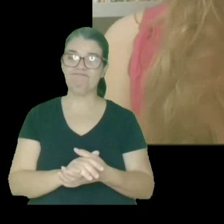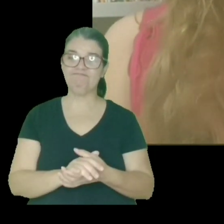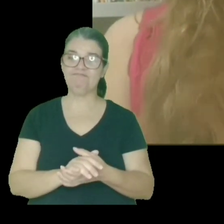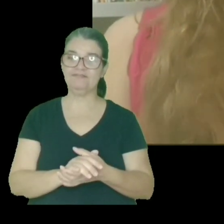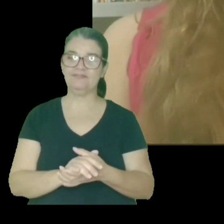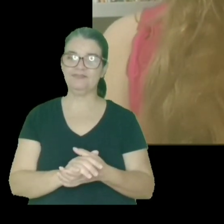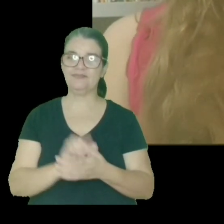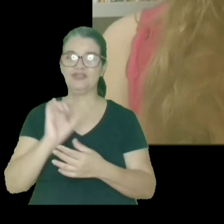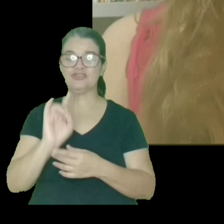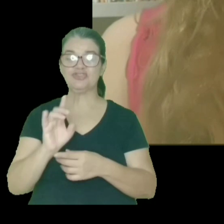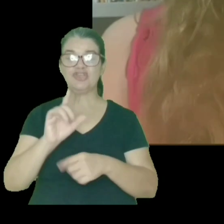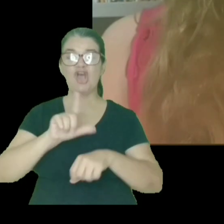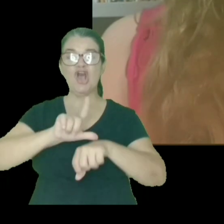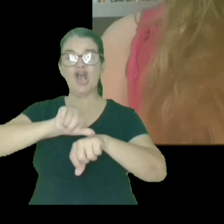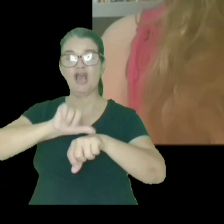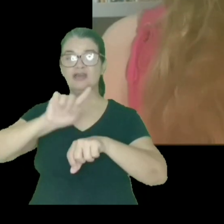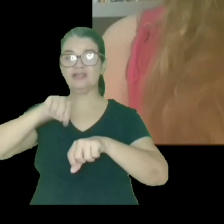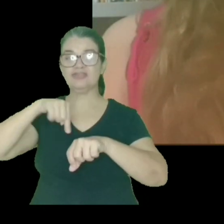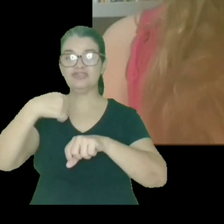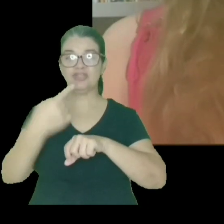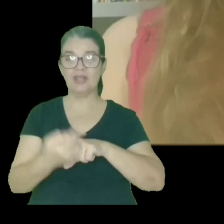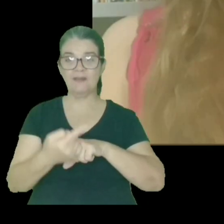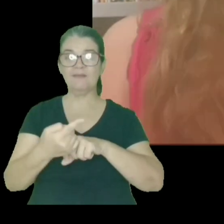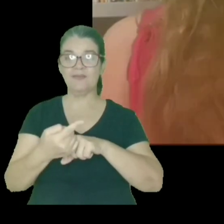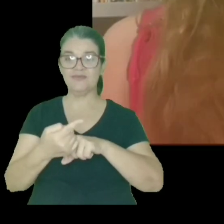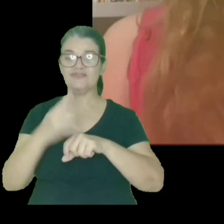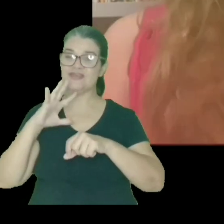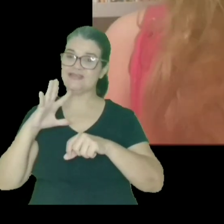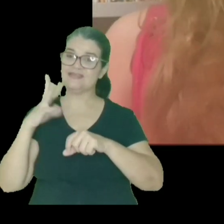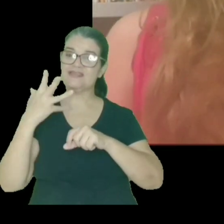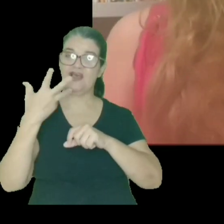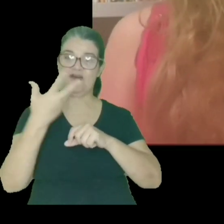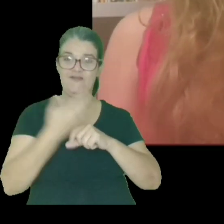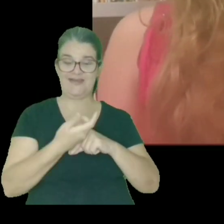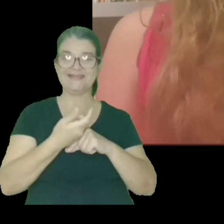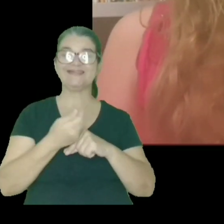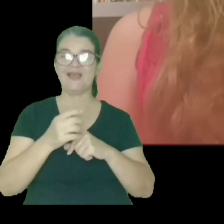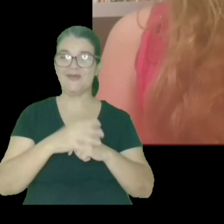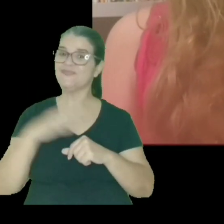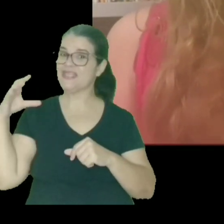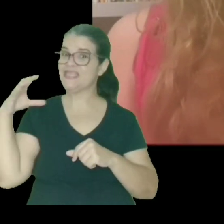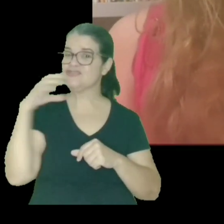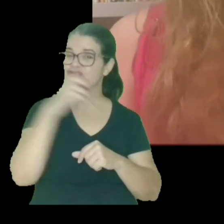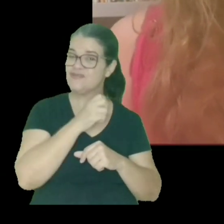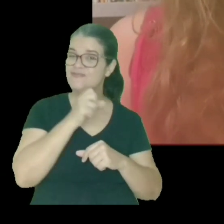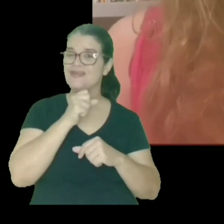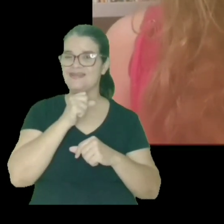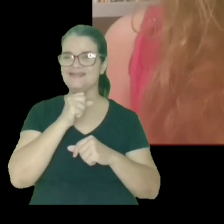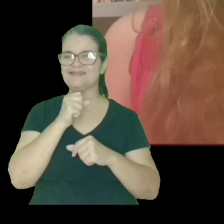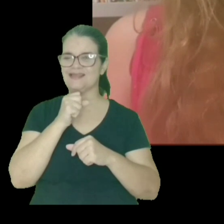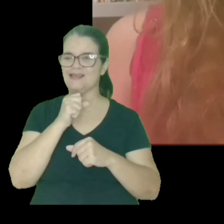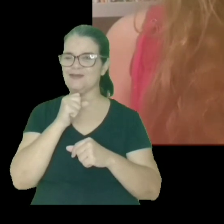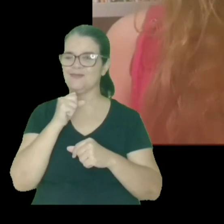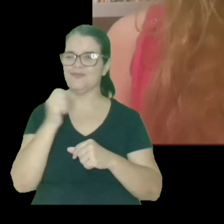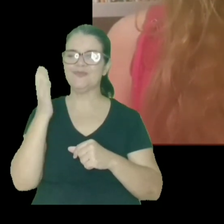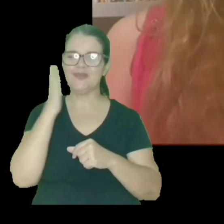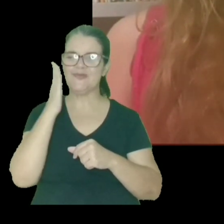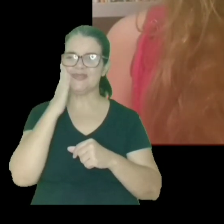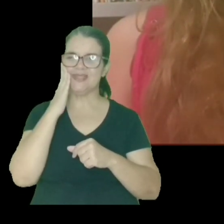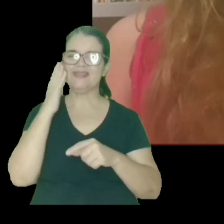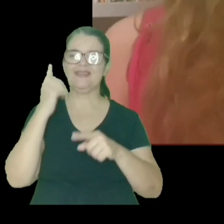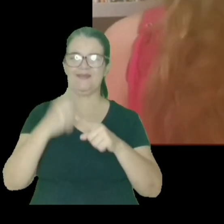Só horas depois é que veio a salvação. E se depressa agarrei-me a ela, é porque